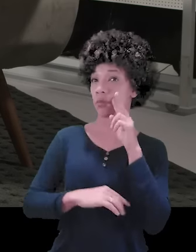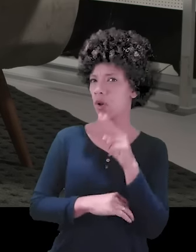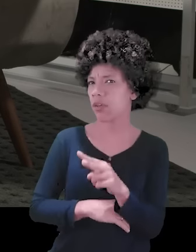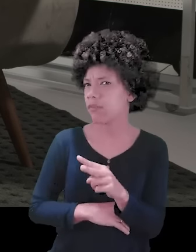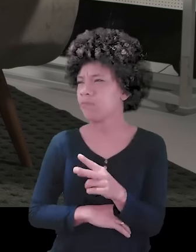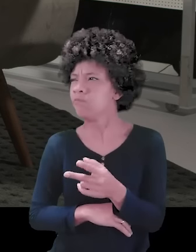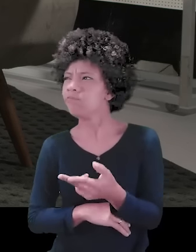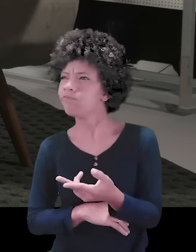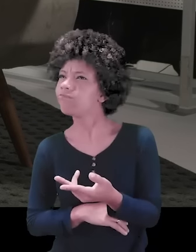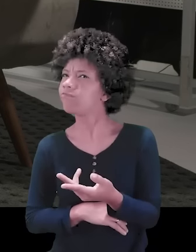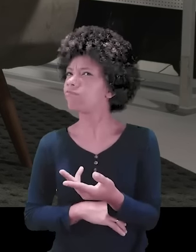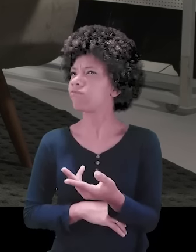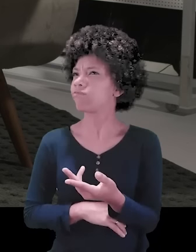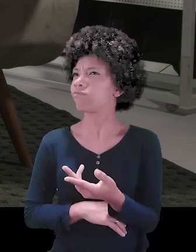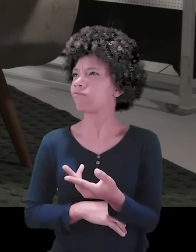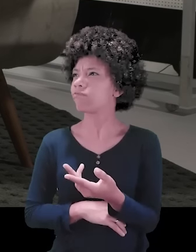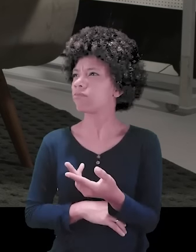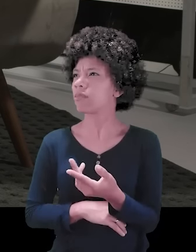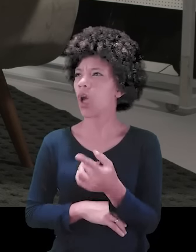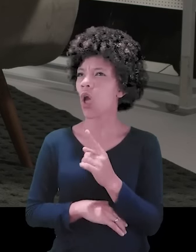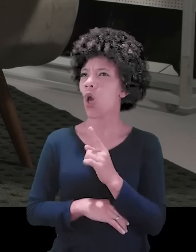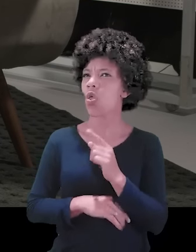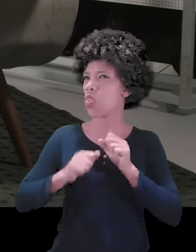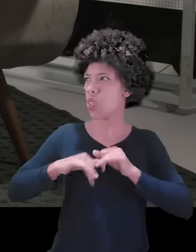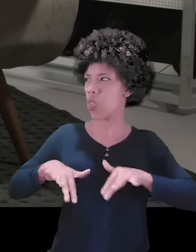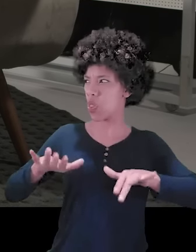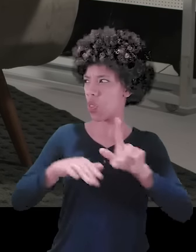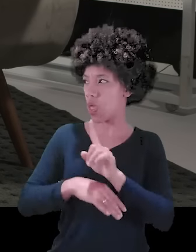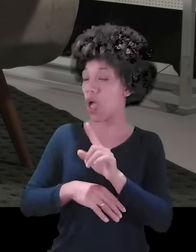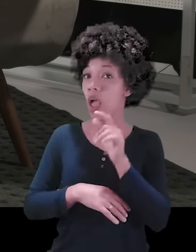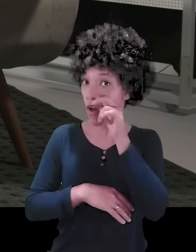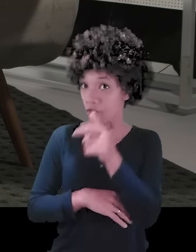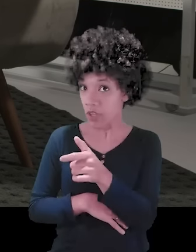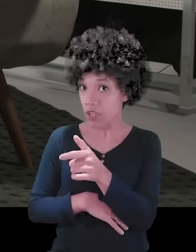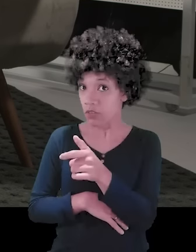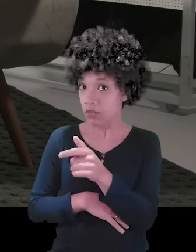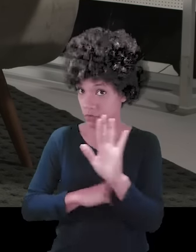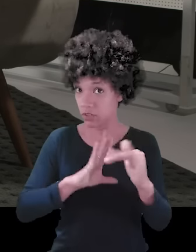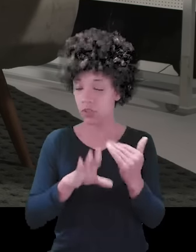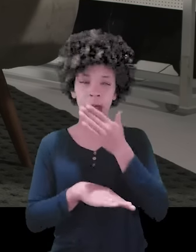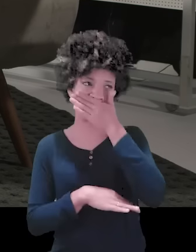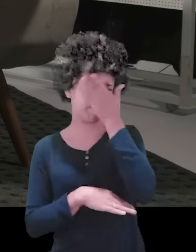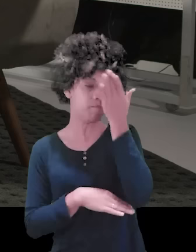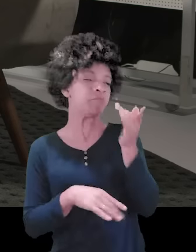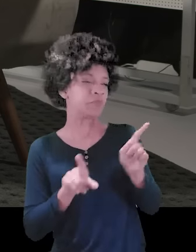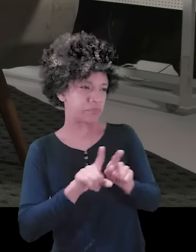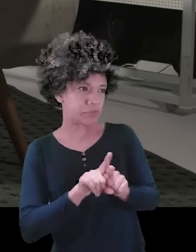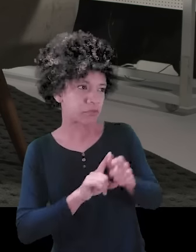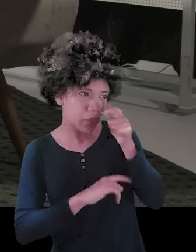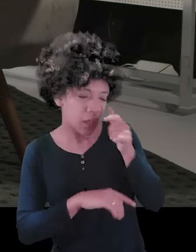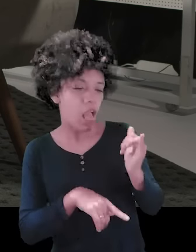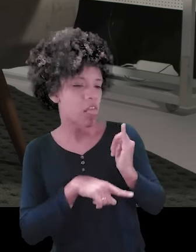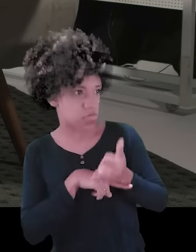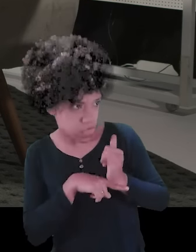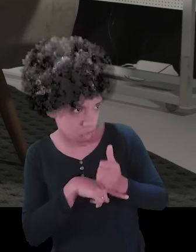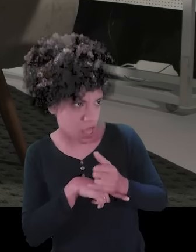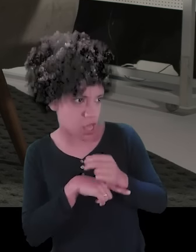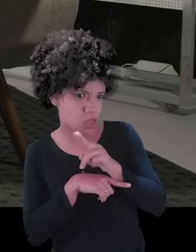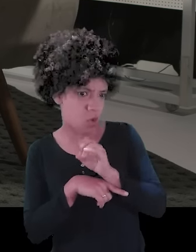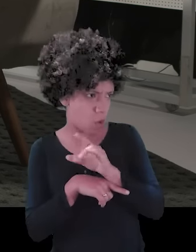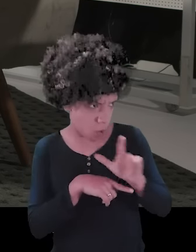ficou muito assim tá ali ninguém não foi tão repercutindo eu vi chegou em mim eu assisti tem um documentário